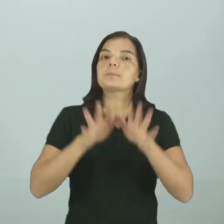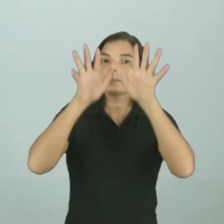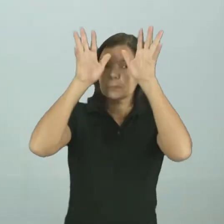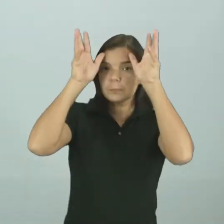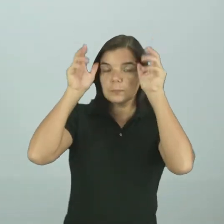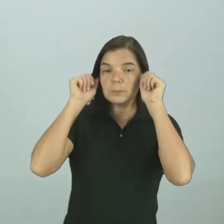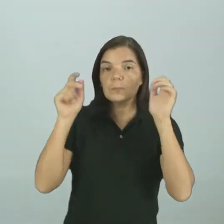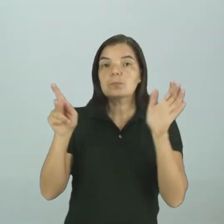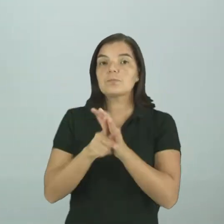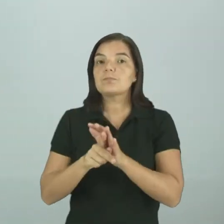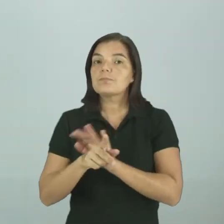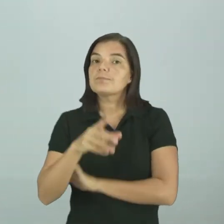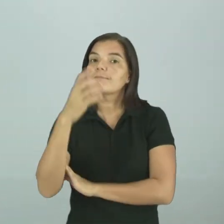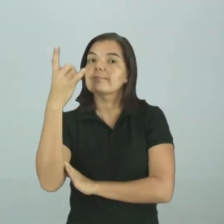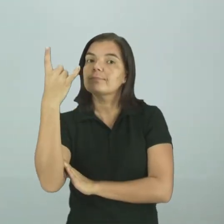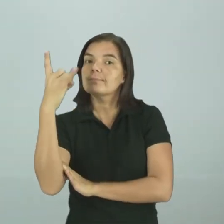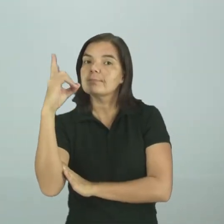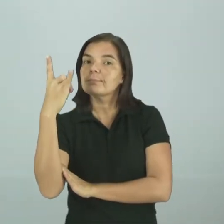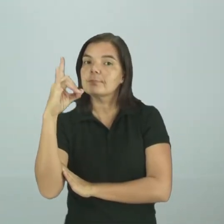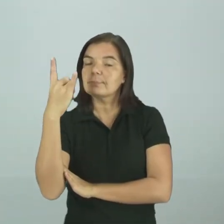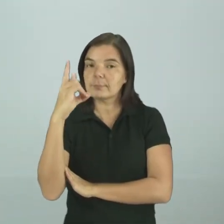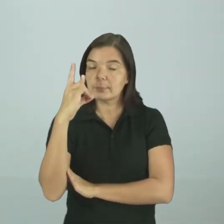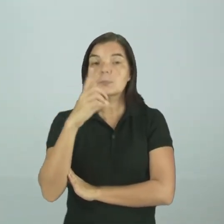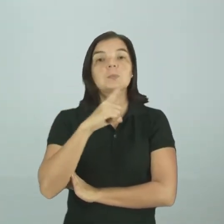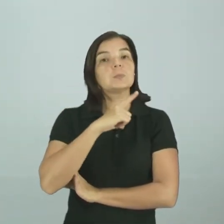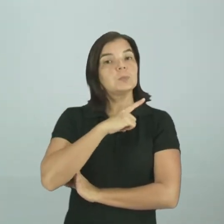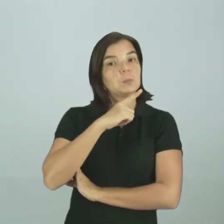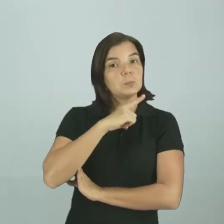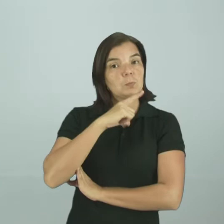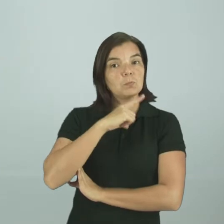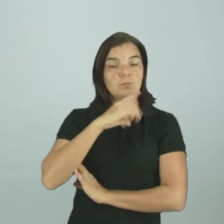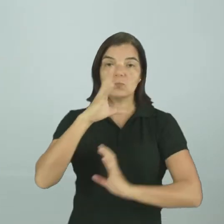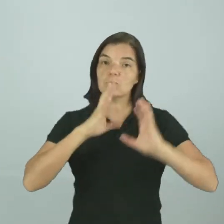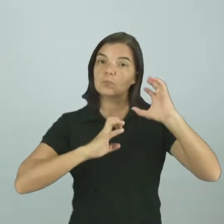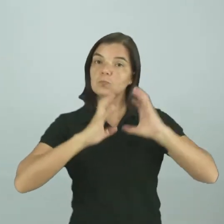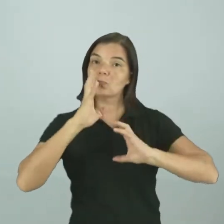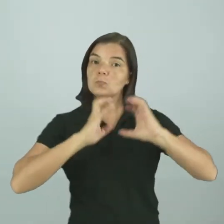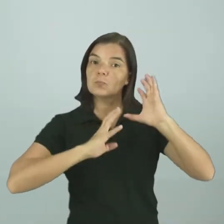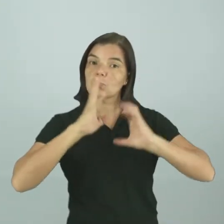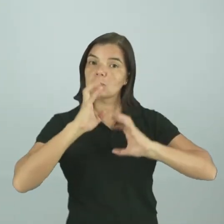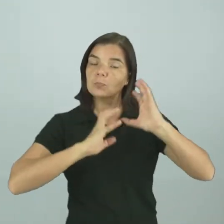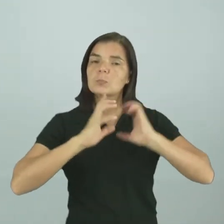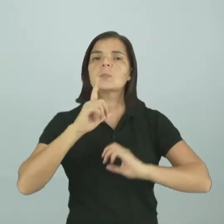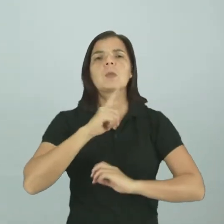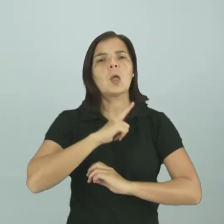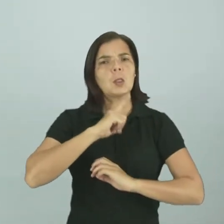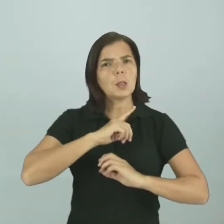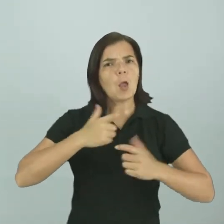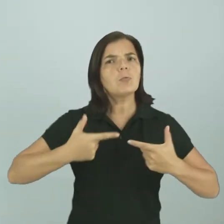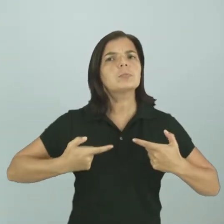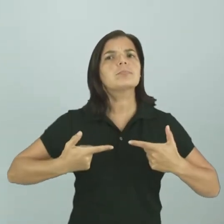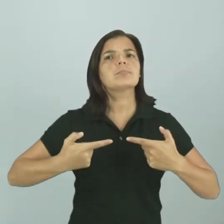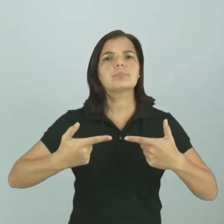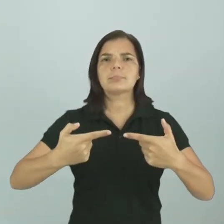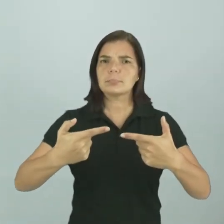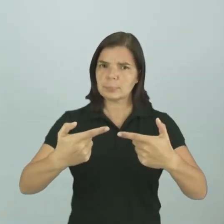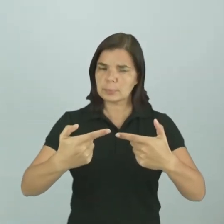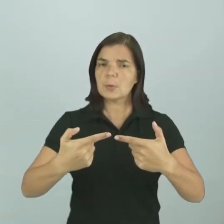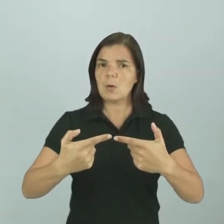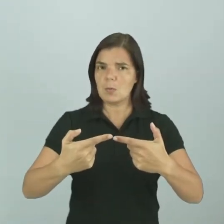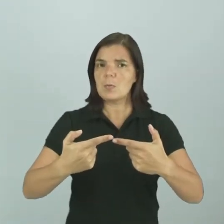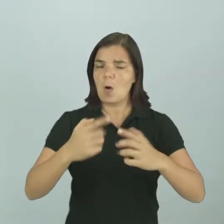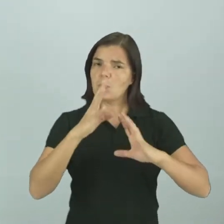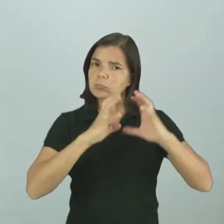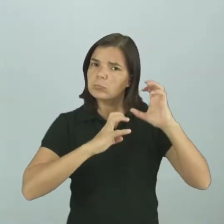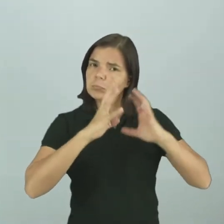Acre, ele era de quem? Da Bolívia. E teve um conflito, teve uma guerra, né? Um conflito